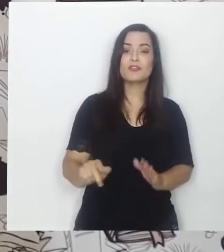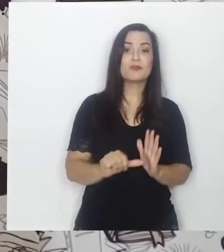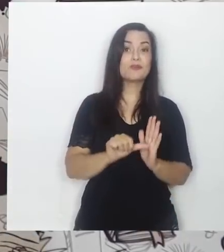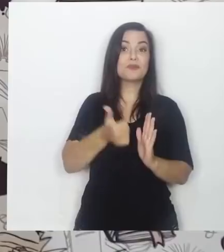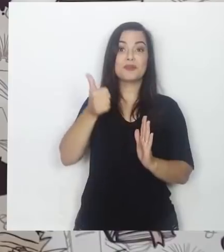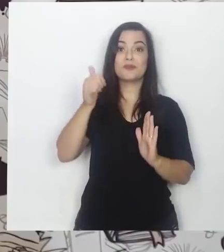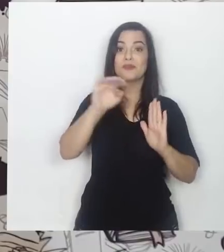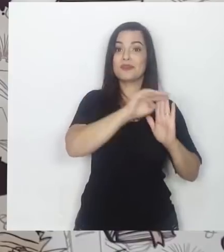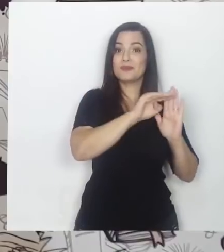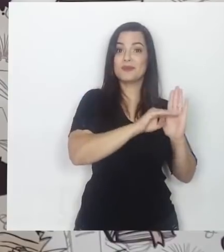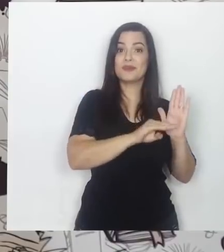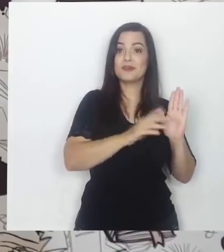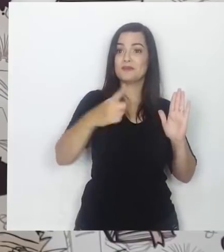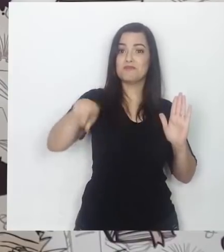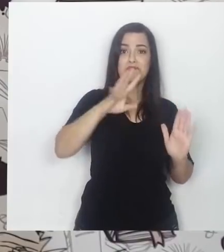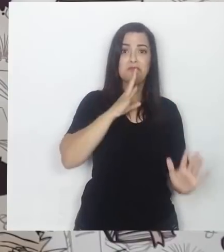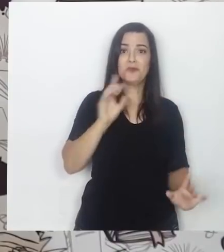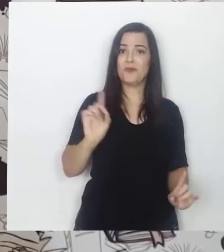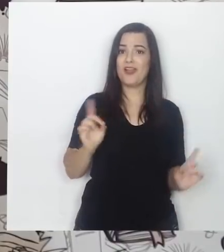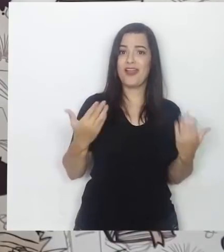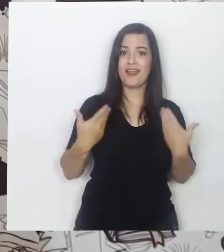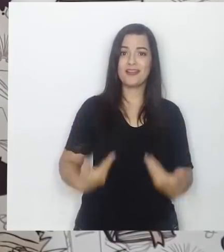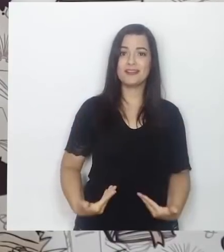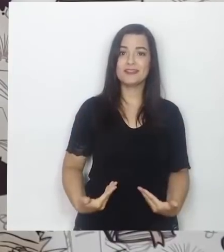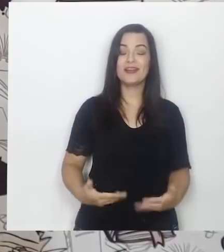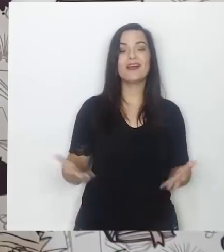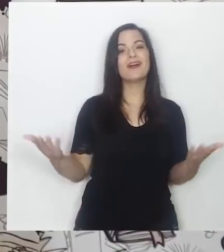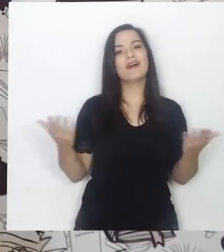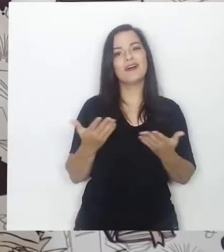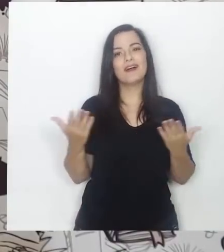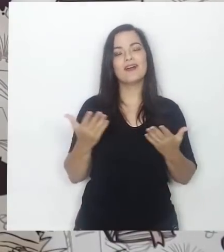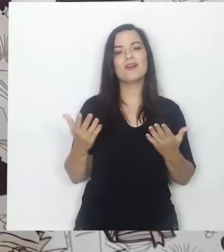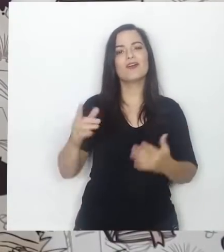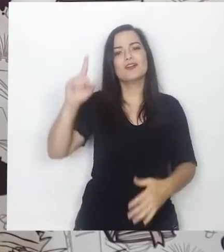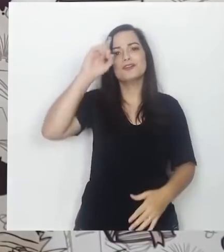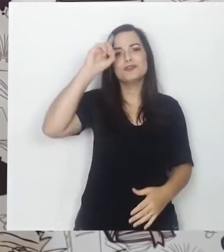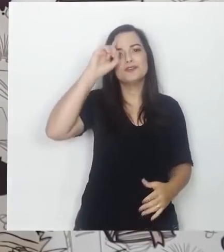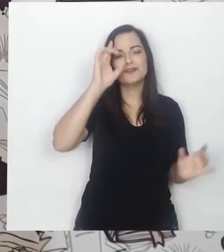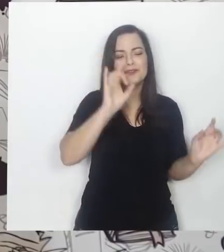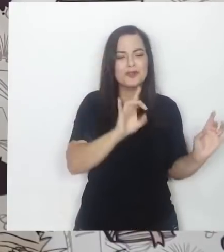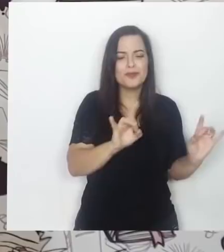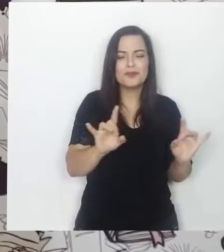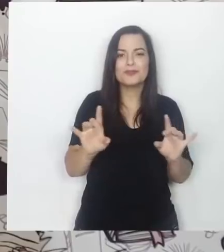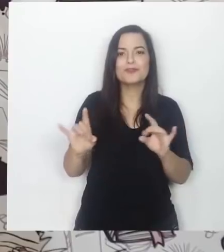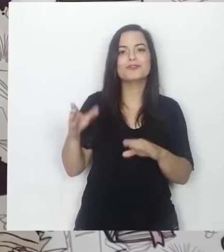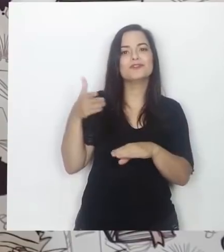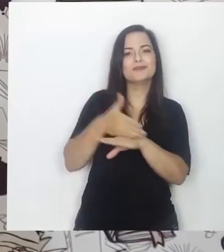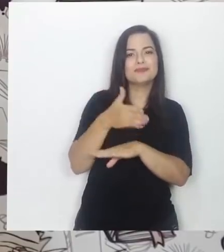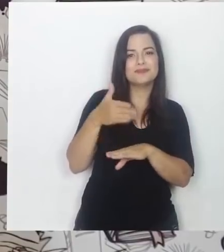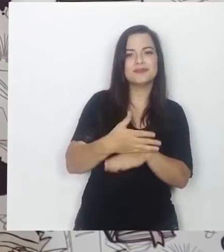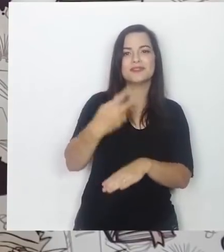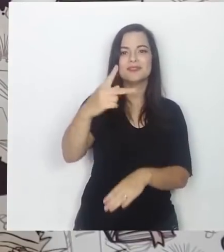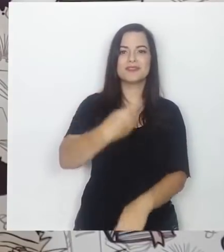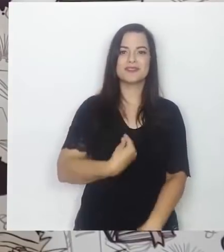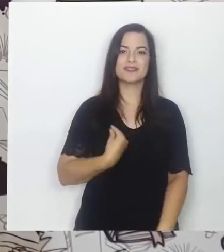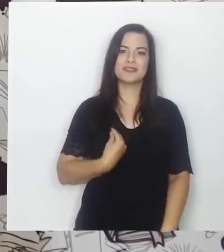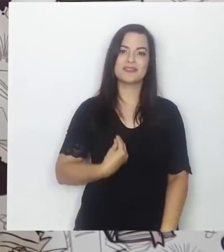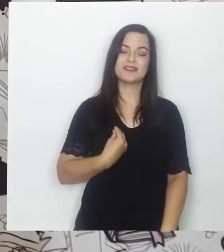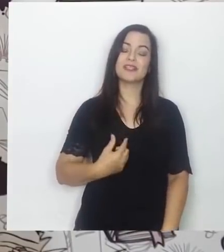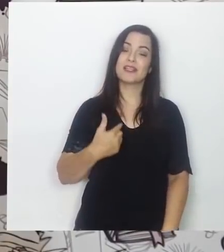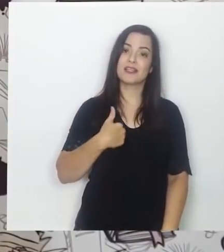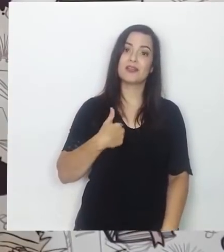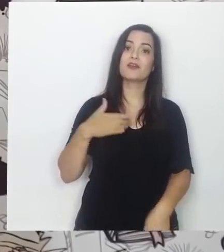estranha, passou a fazer parte da vida de vocês todos os dias. E eu faço parte da vida de vocês